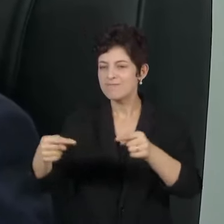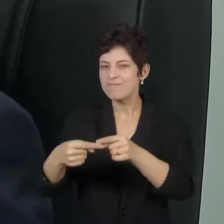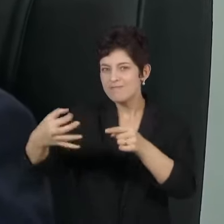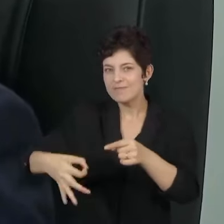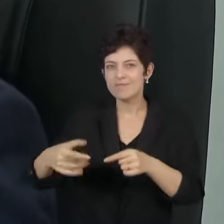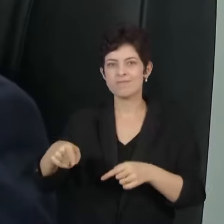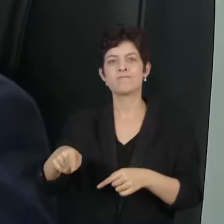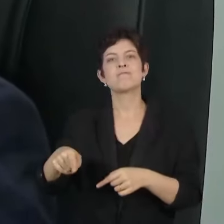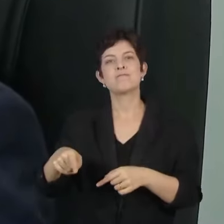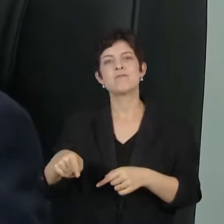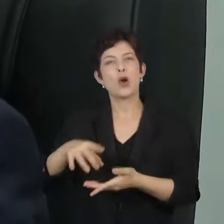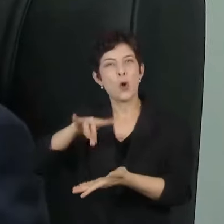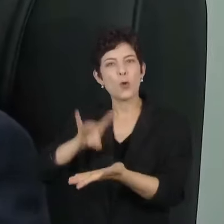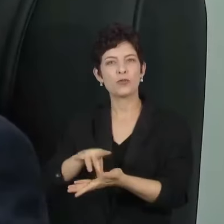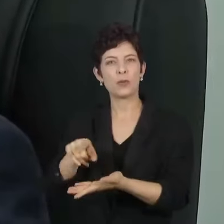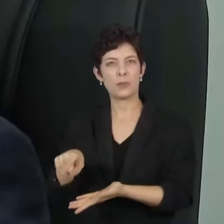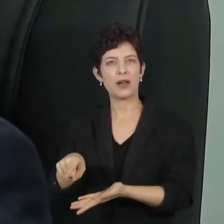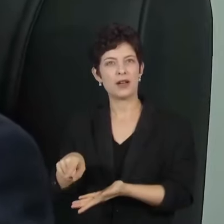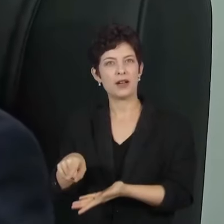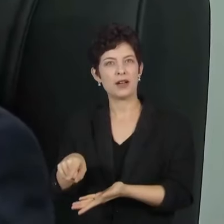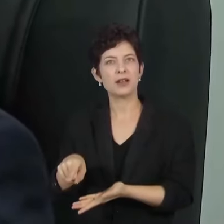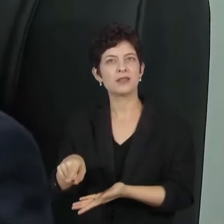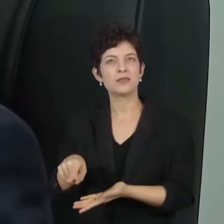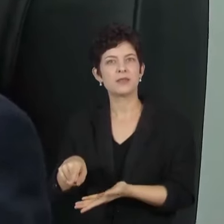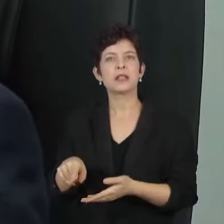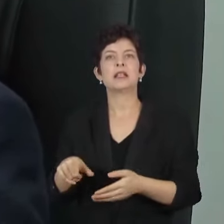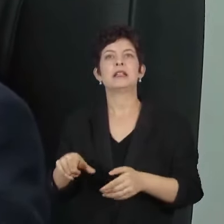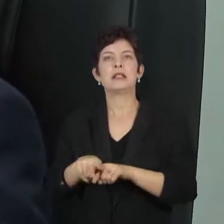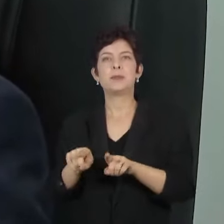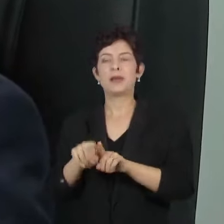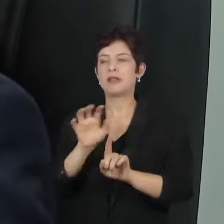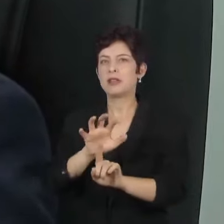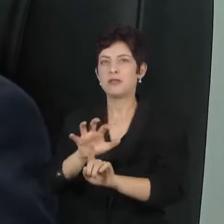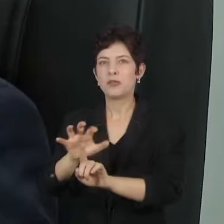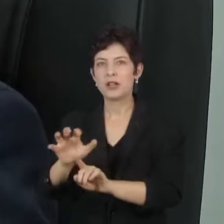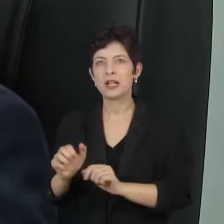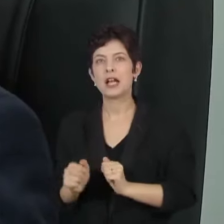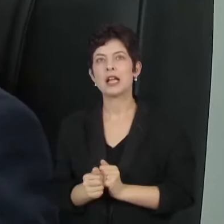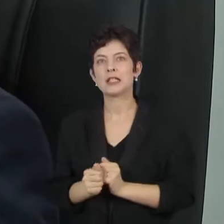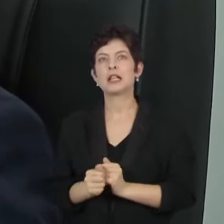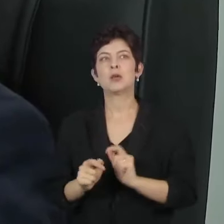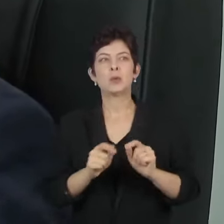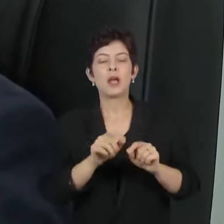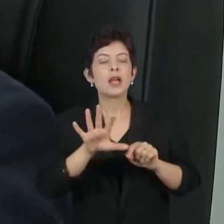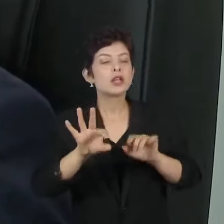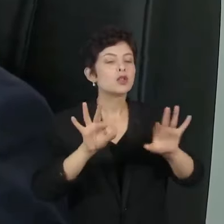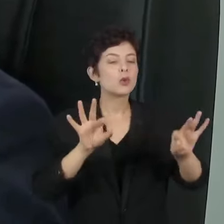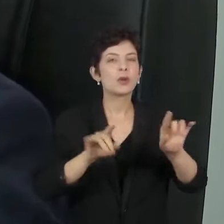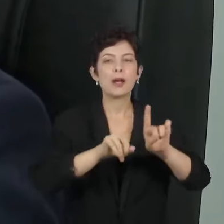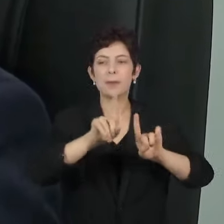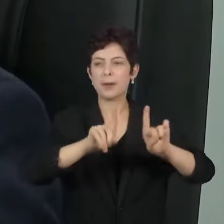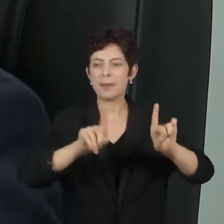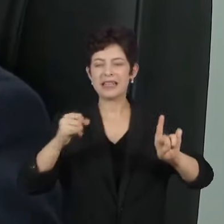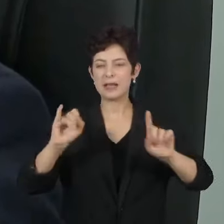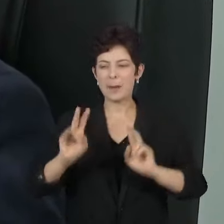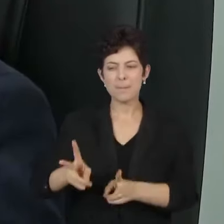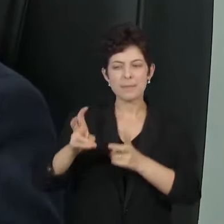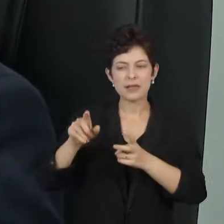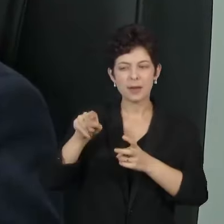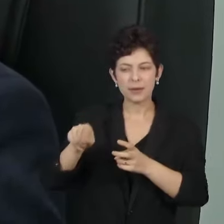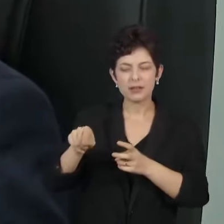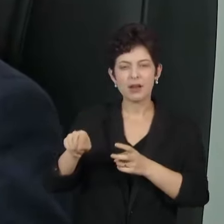apurar se eles tentaram sem interveniência de funcionários públicos, com interveniência de funcionários públicos, ou se foi percebida a fraude e por isso eles